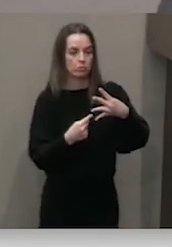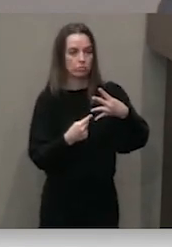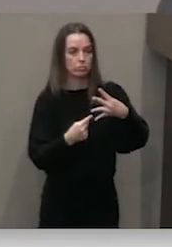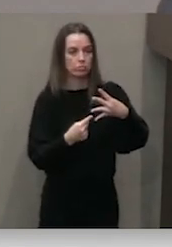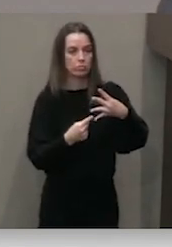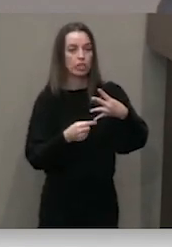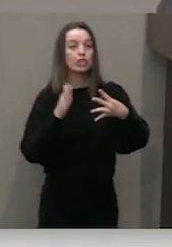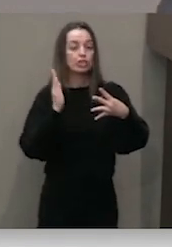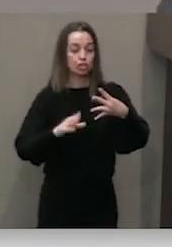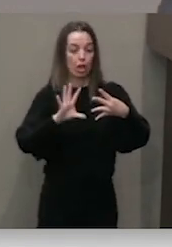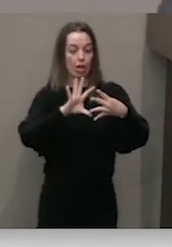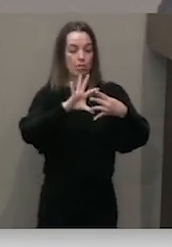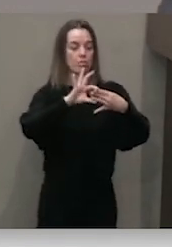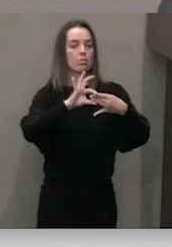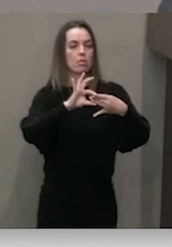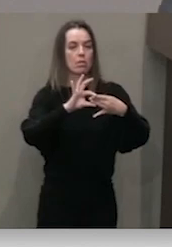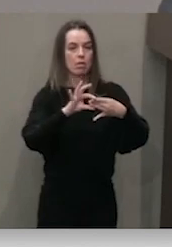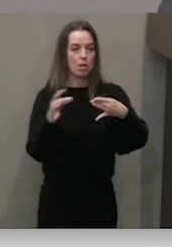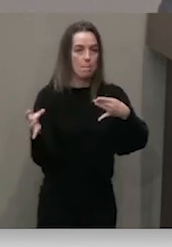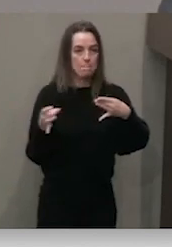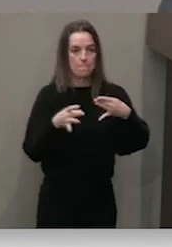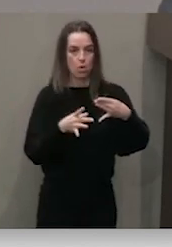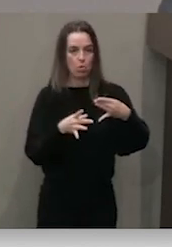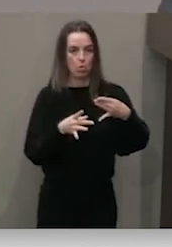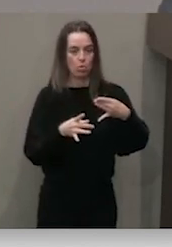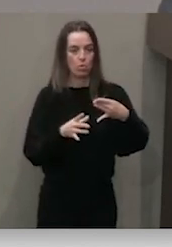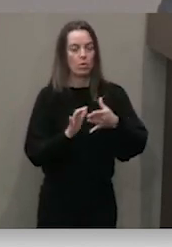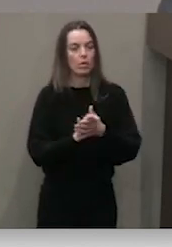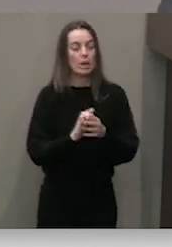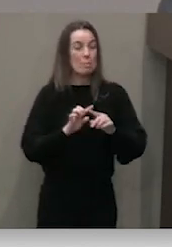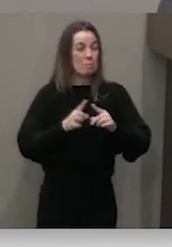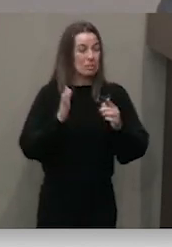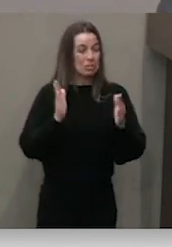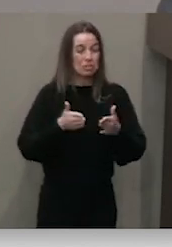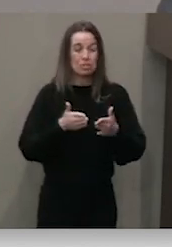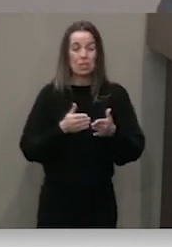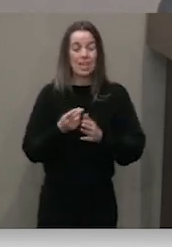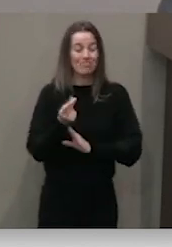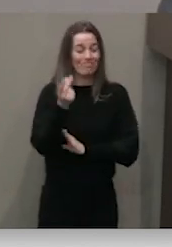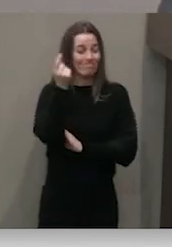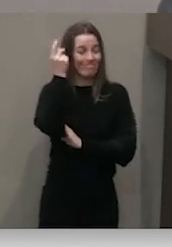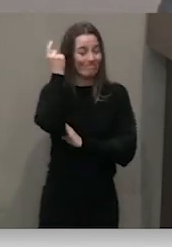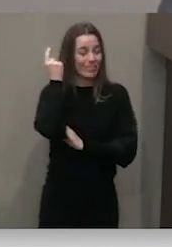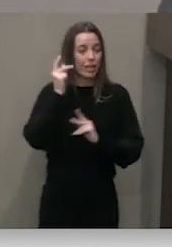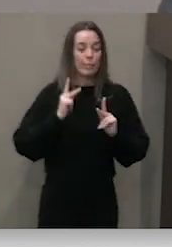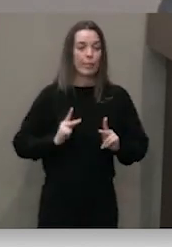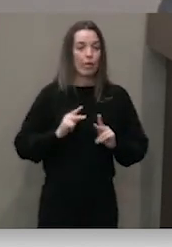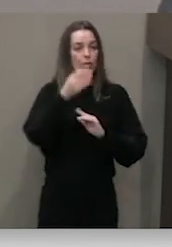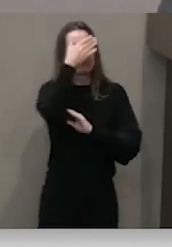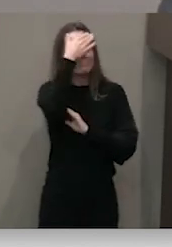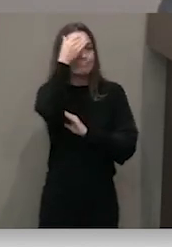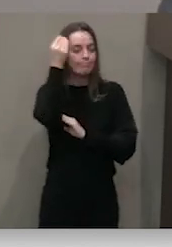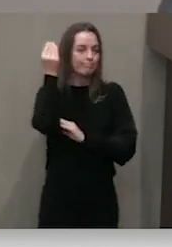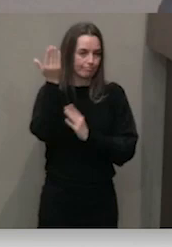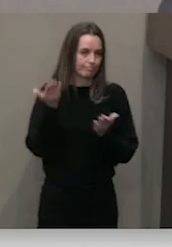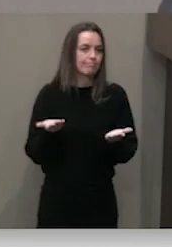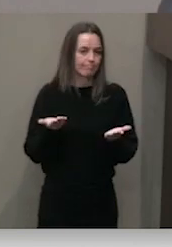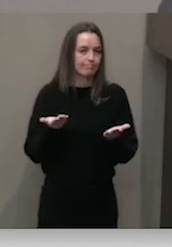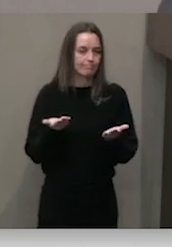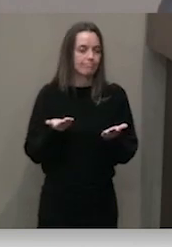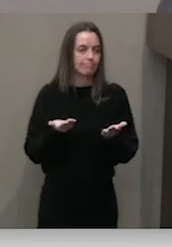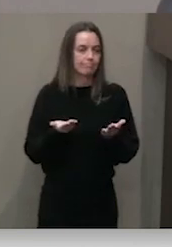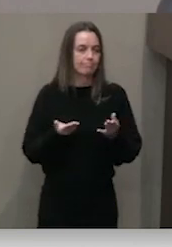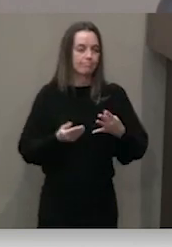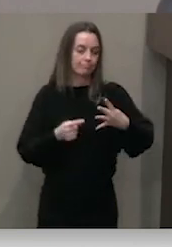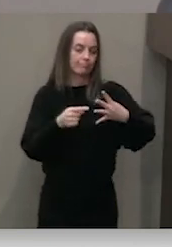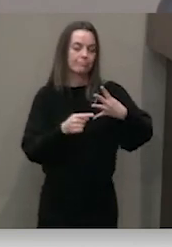vencemos 3, mas já decorreu tanto tempo, vereadora Regina, que as pessoas não lembram mais. E as pessoas não têm a obrigação de saber isso,